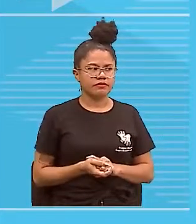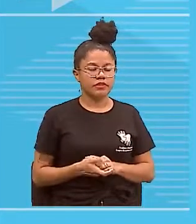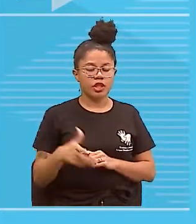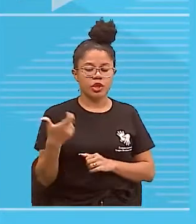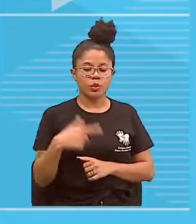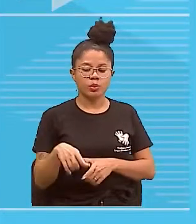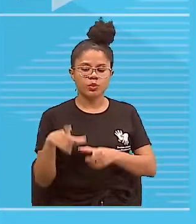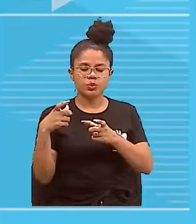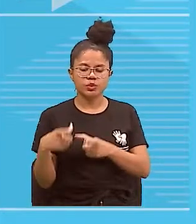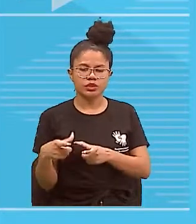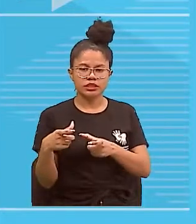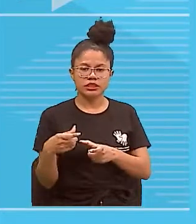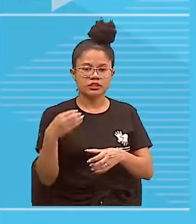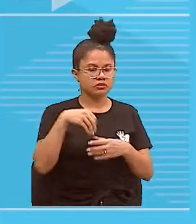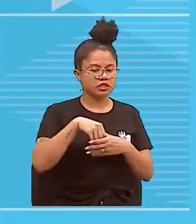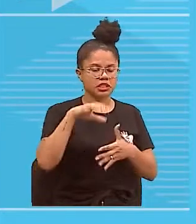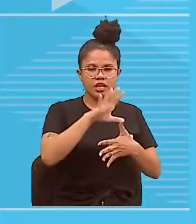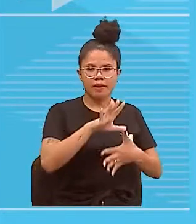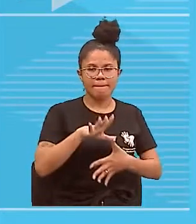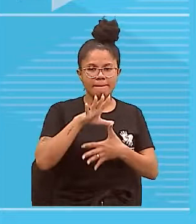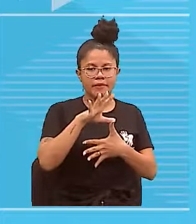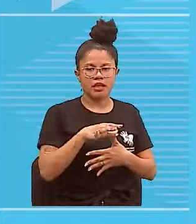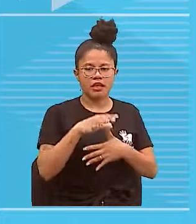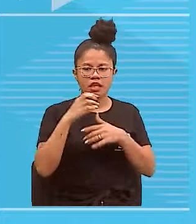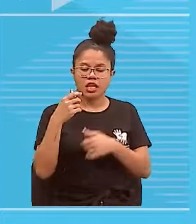onde se fales